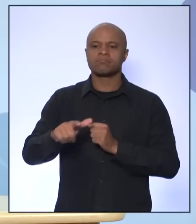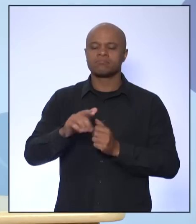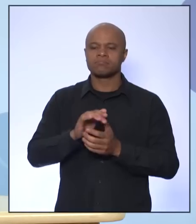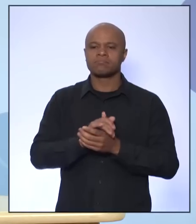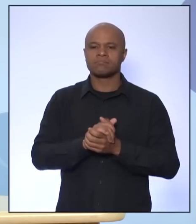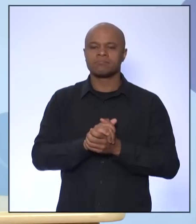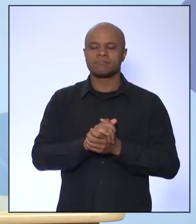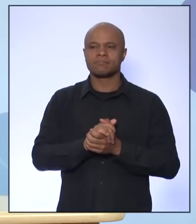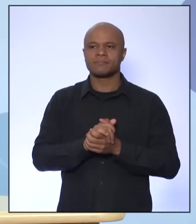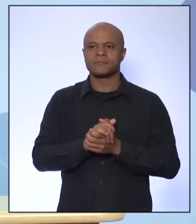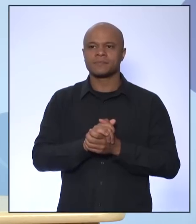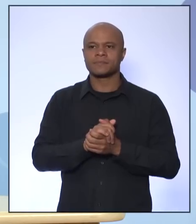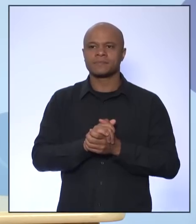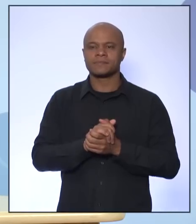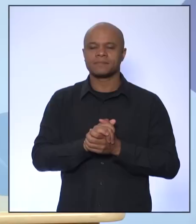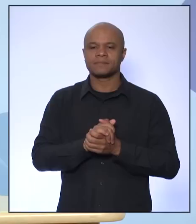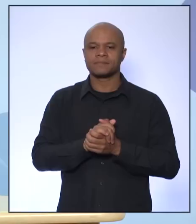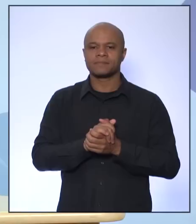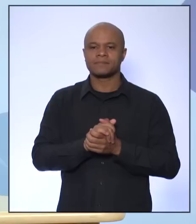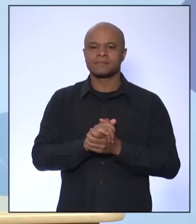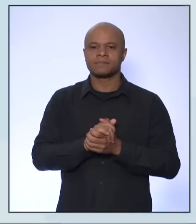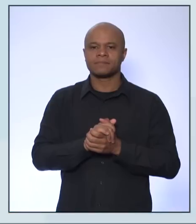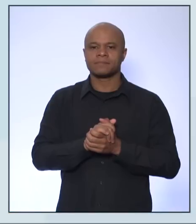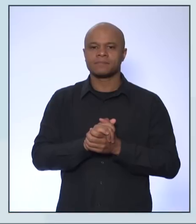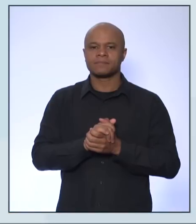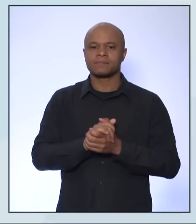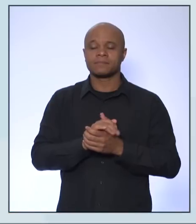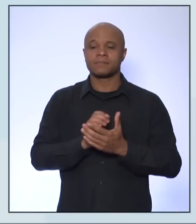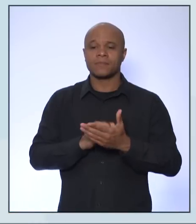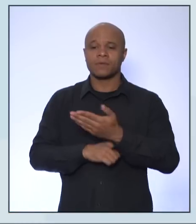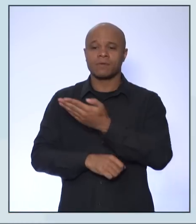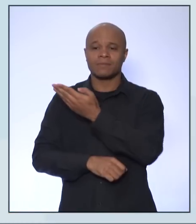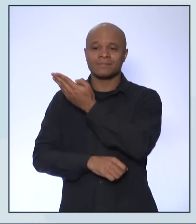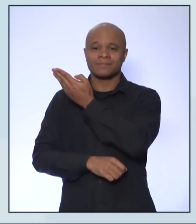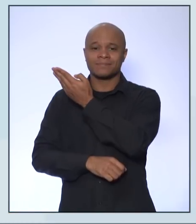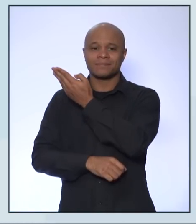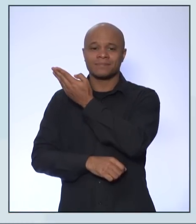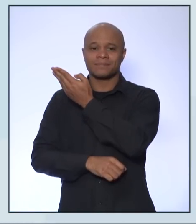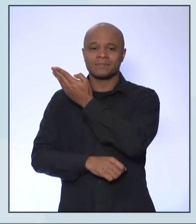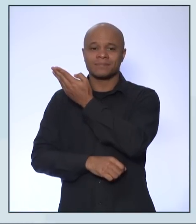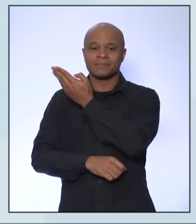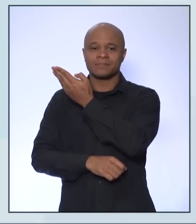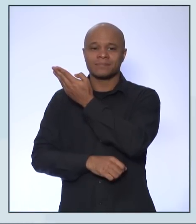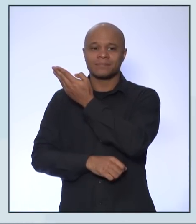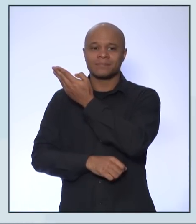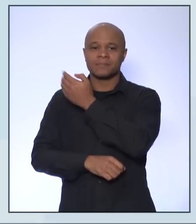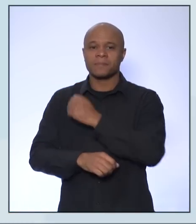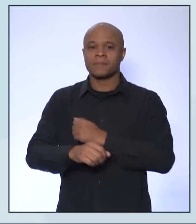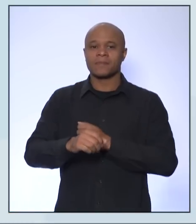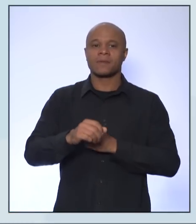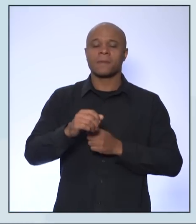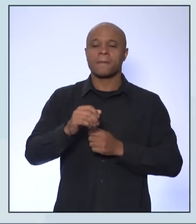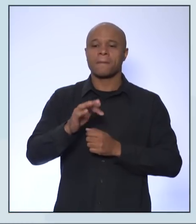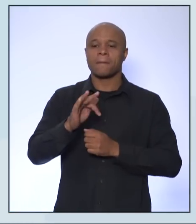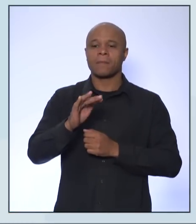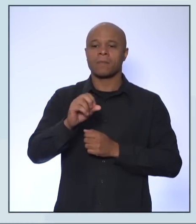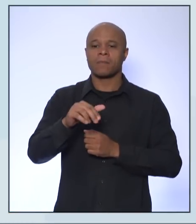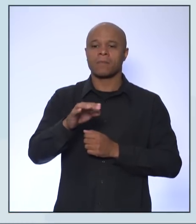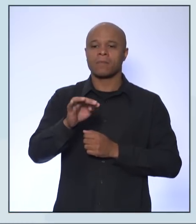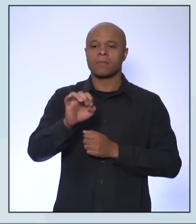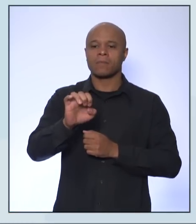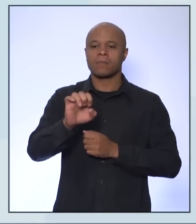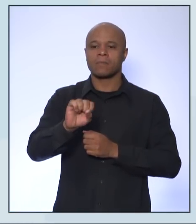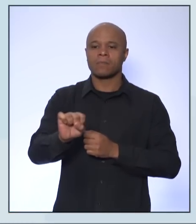sequência. Vamos lá. Próxima fonte agora. Fontes iconográficas. São